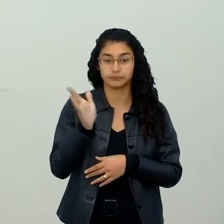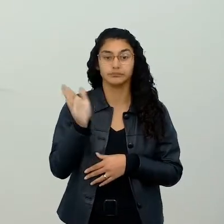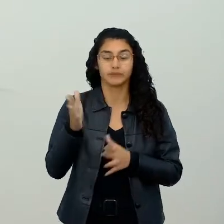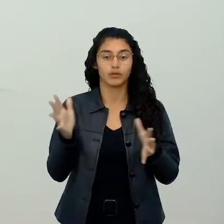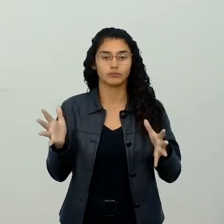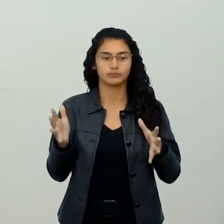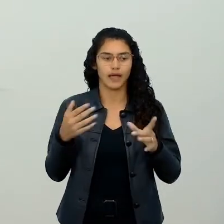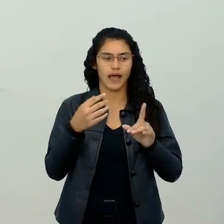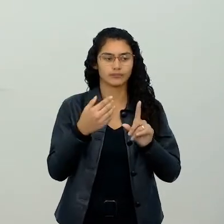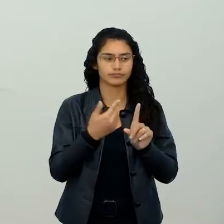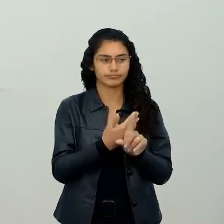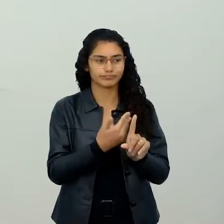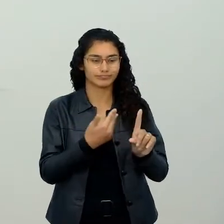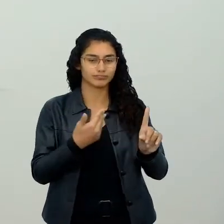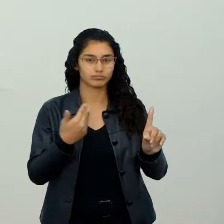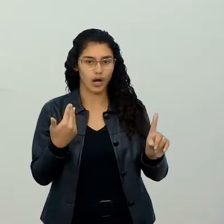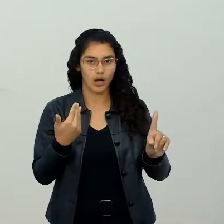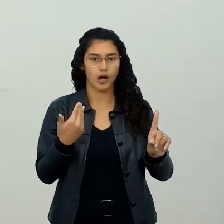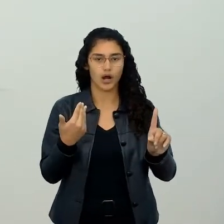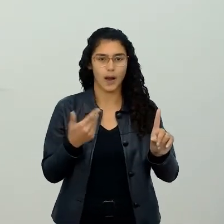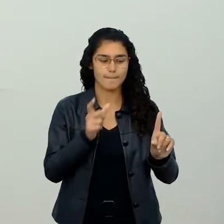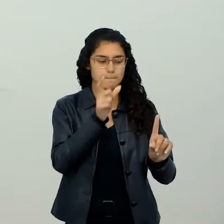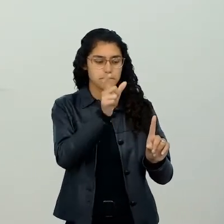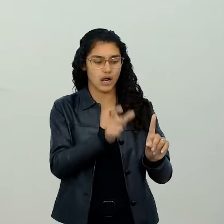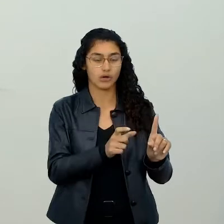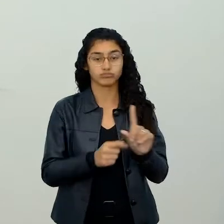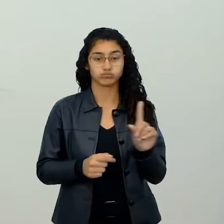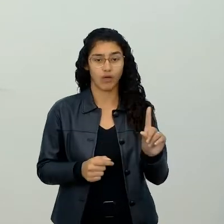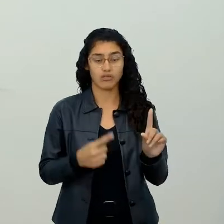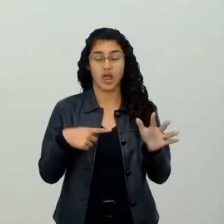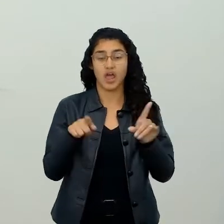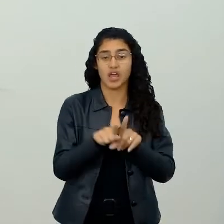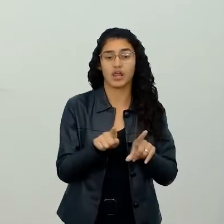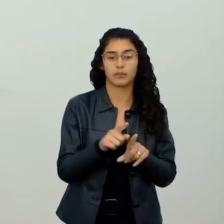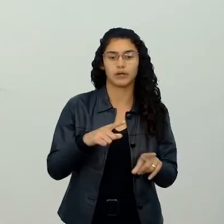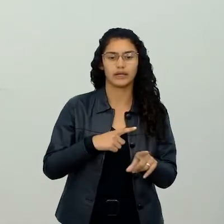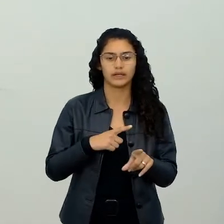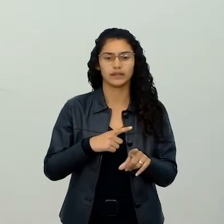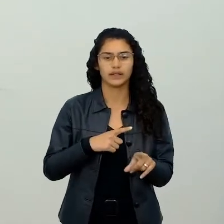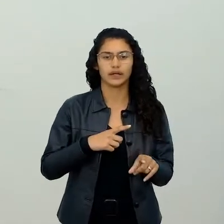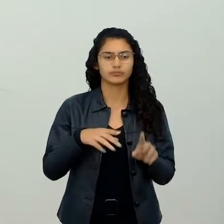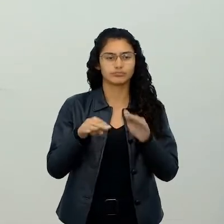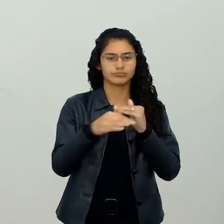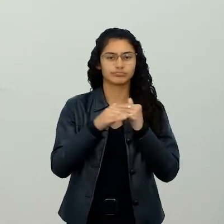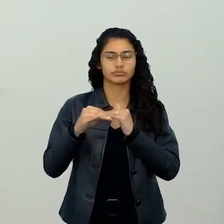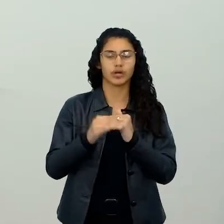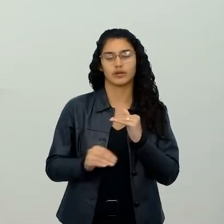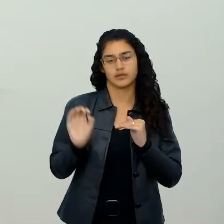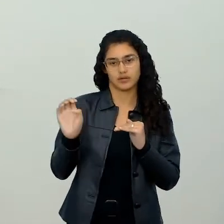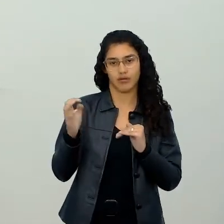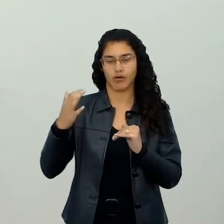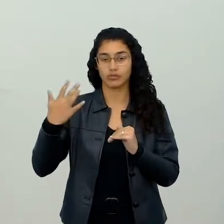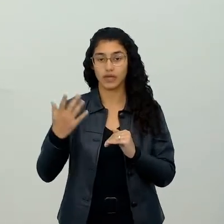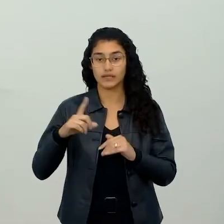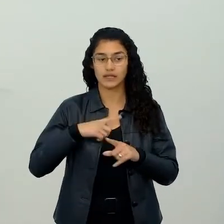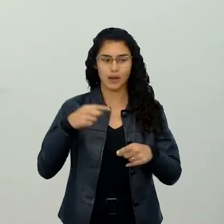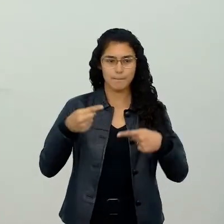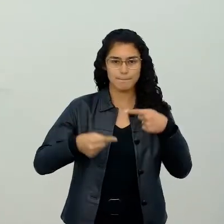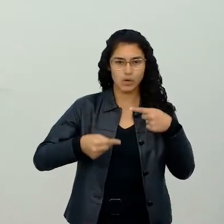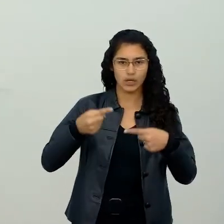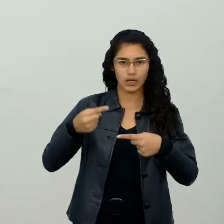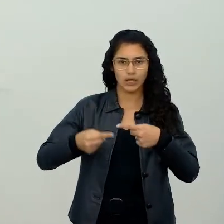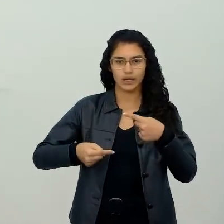de pessoas e justamente da manutenção dessas desigualdades